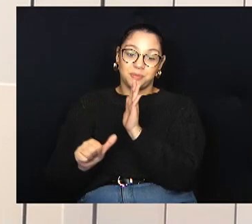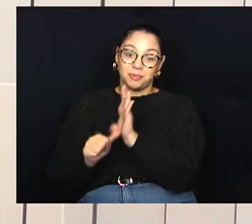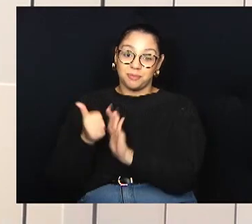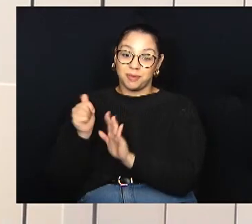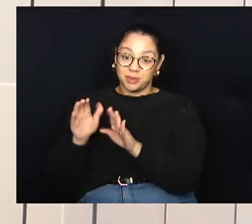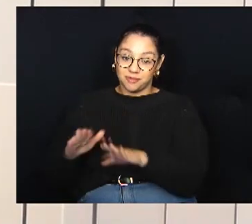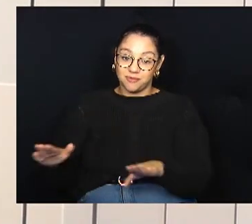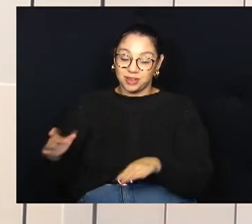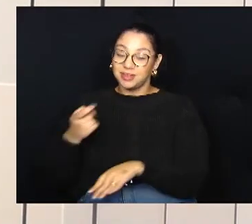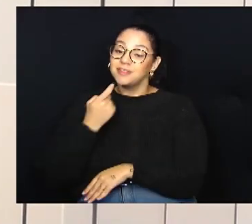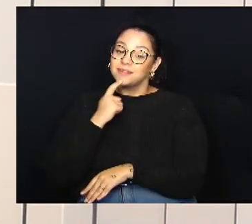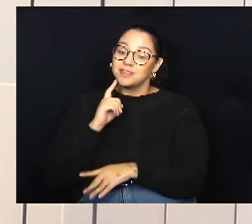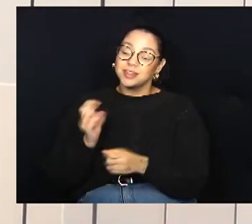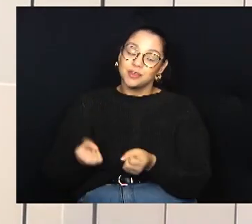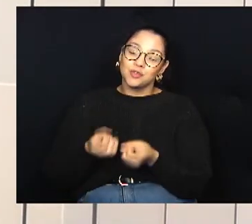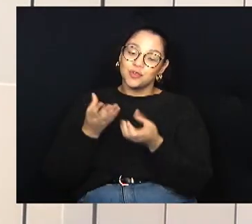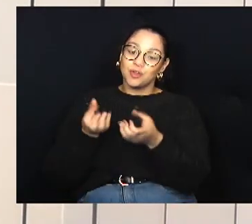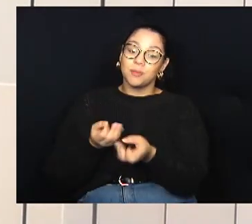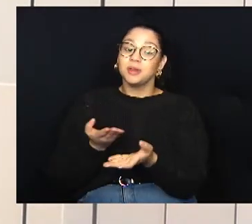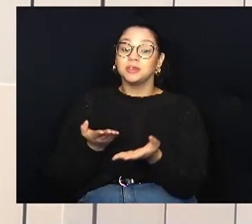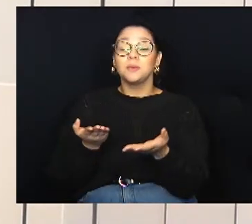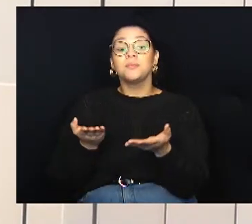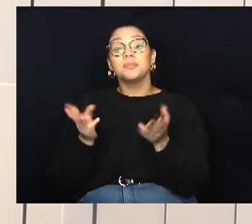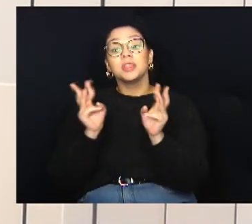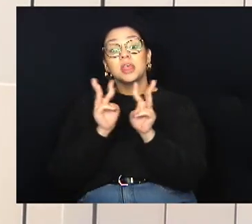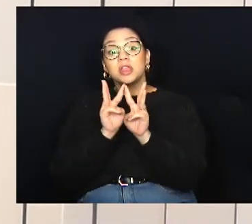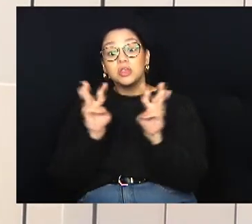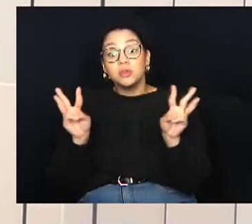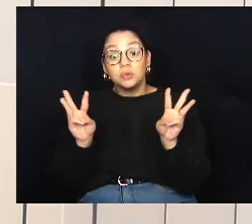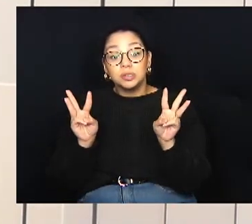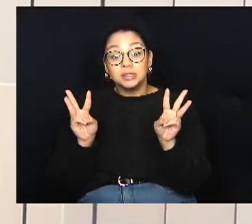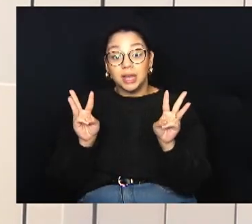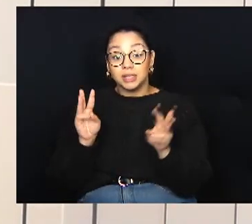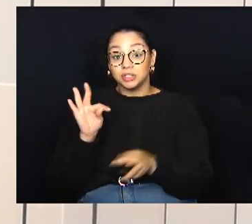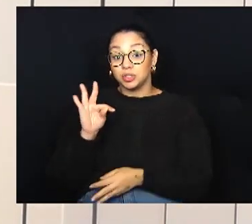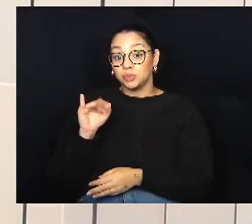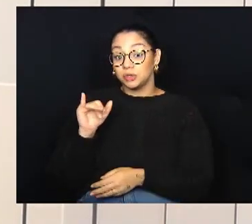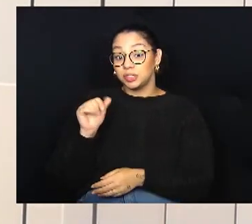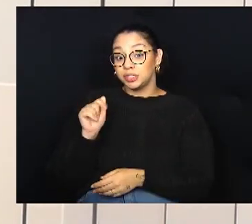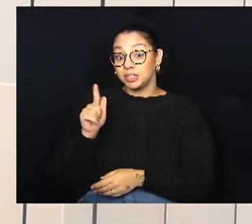por todas as informações. E o site, hein, que o Thiago passou há pouco, ó,